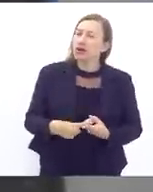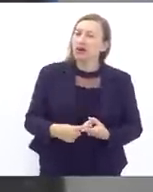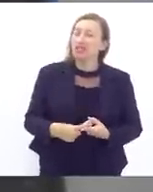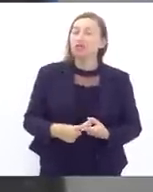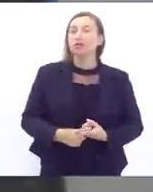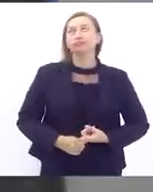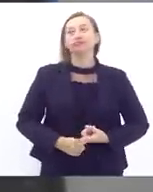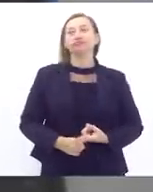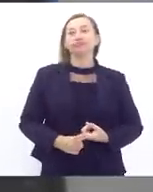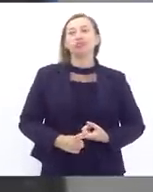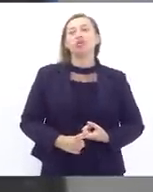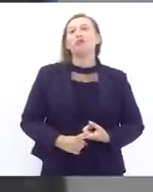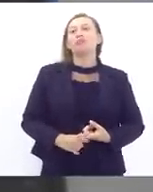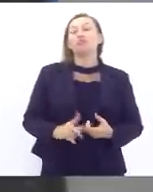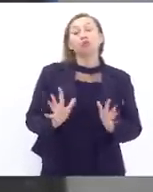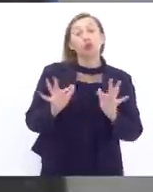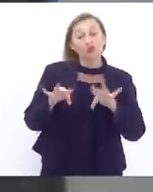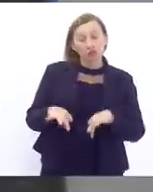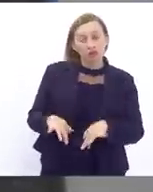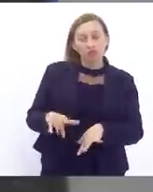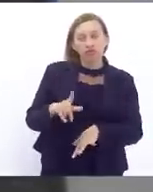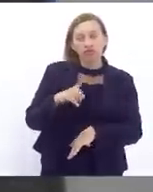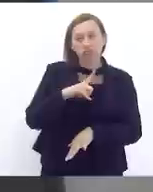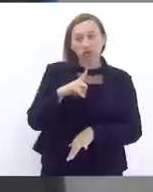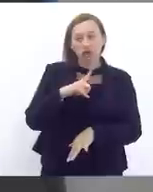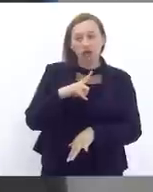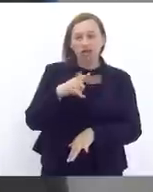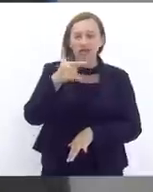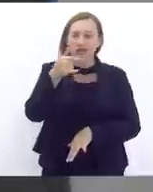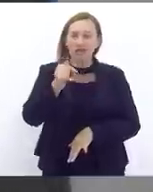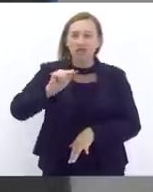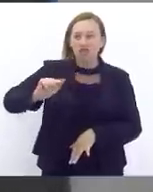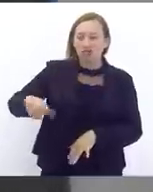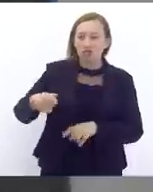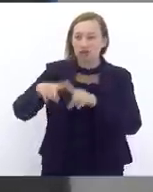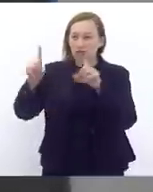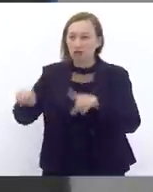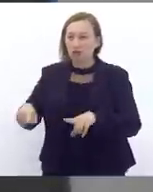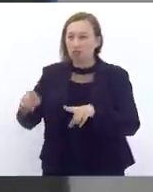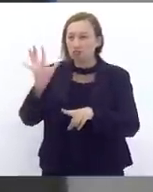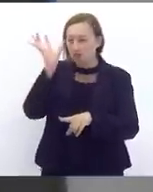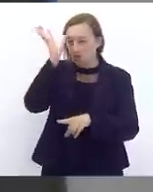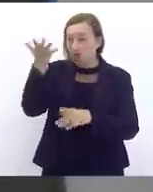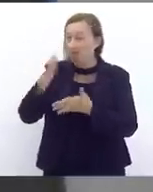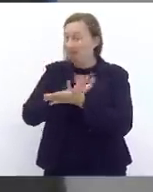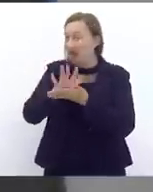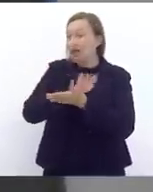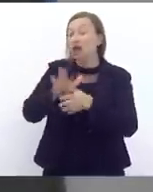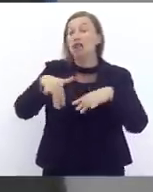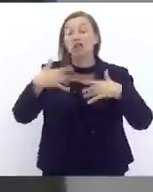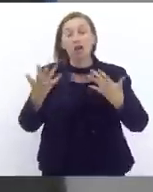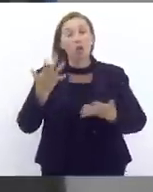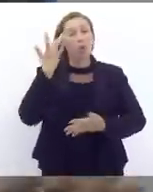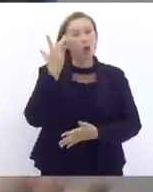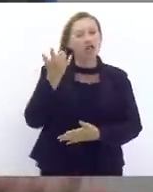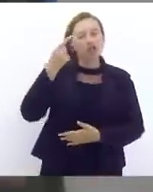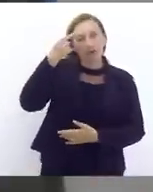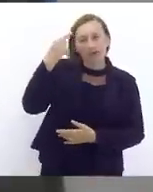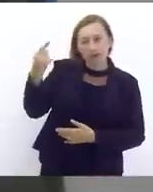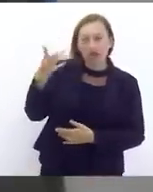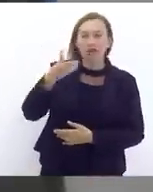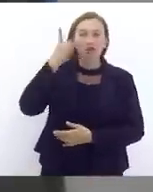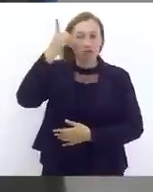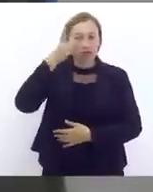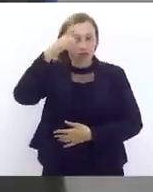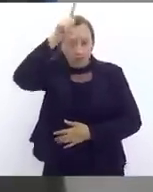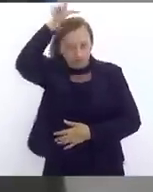haverá ao final pelo menos 7 mil servidores sem solução então acho que a ideia Deputado